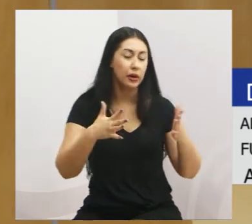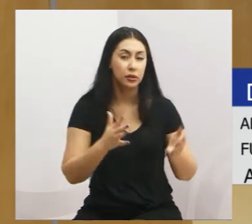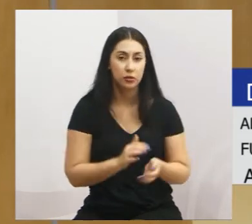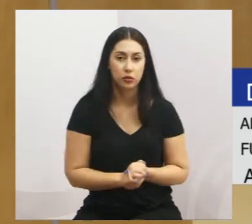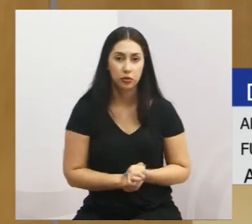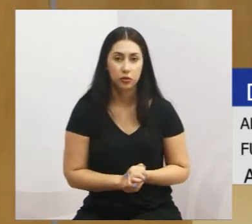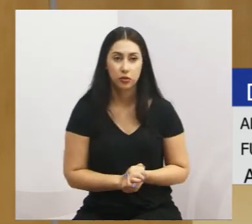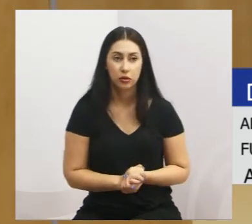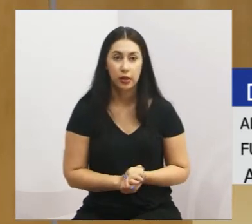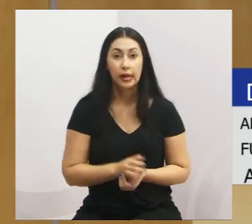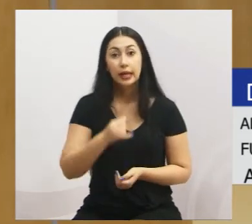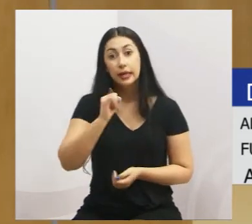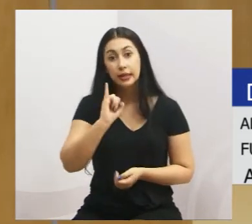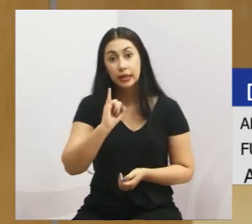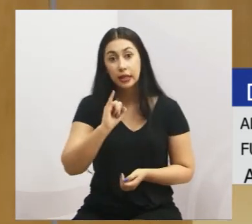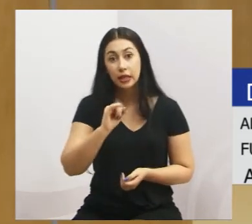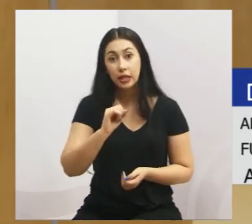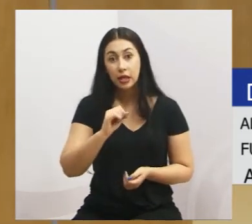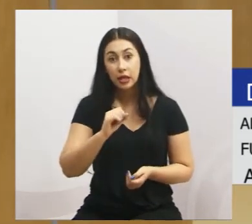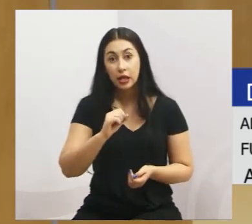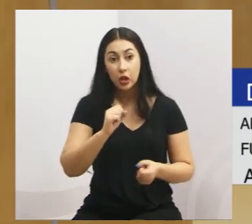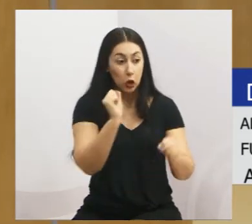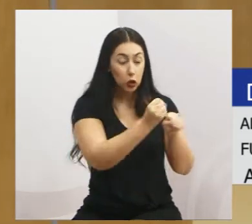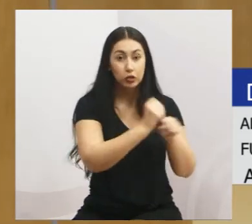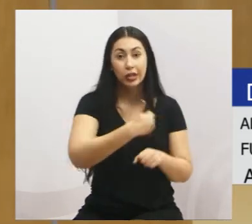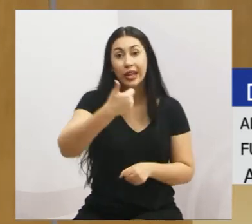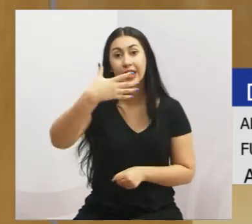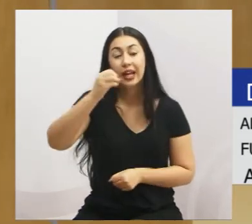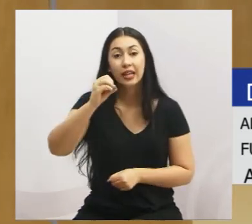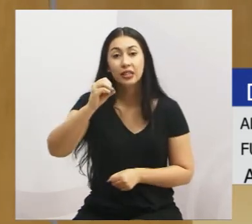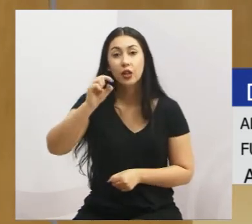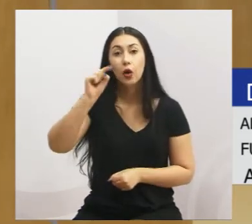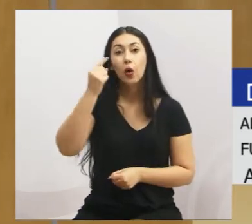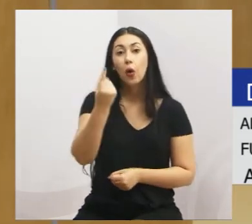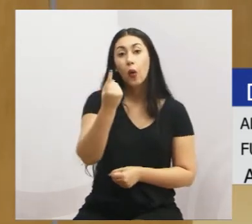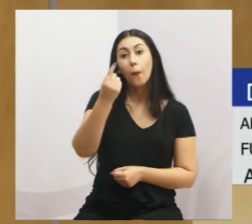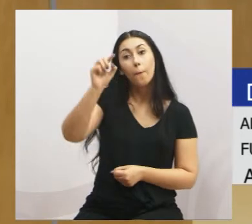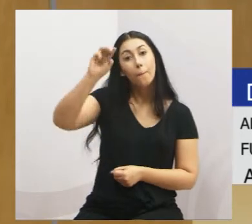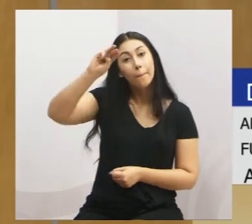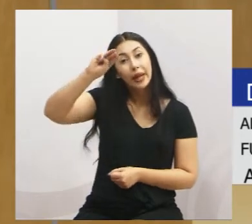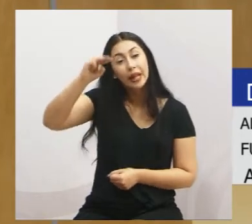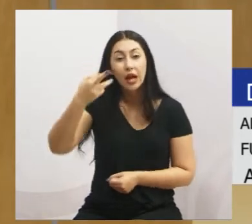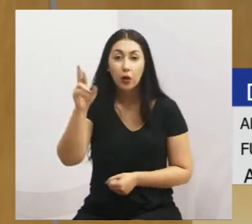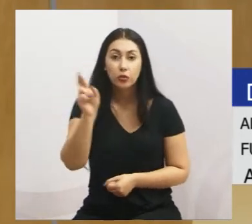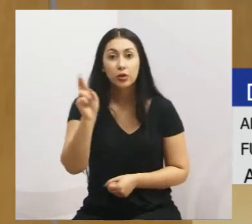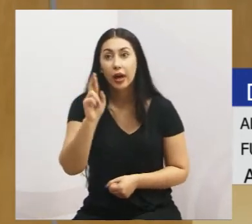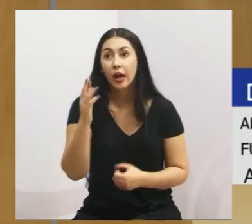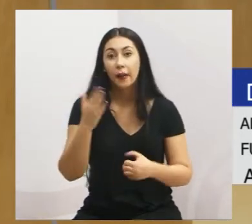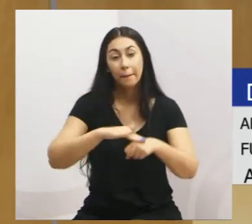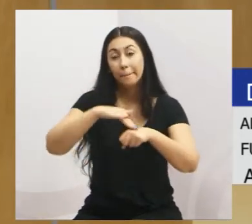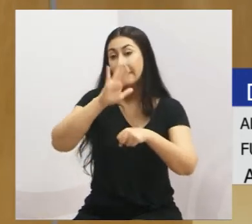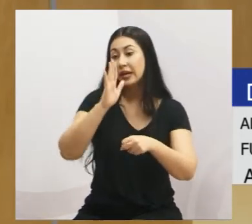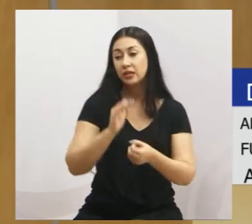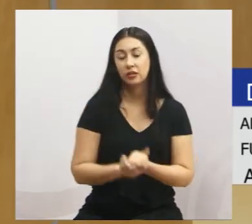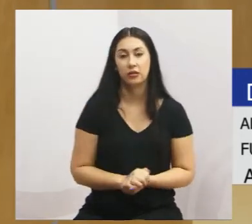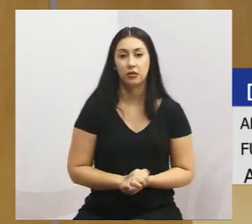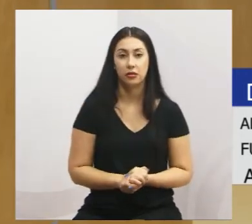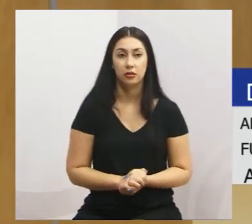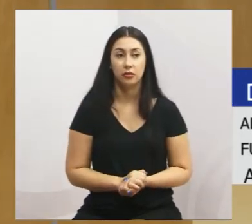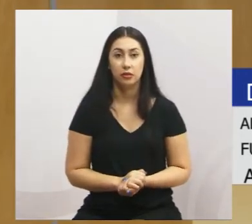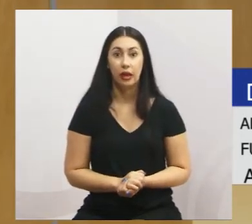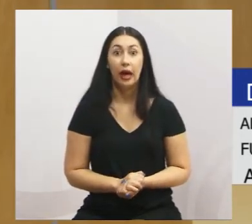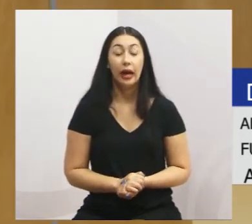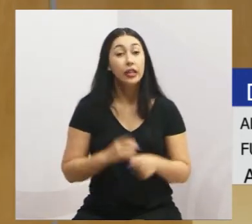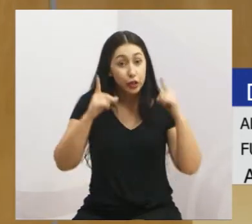né? E se você constrói 10, é 1 milhão e 300 mil reais, não é? Para você ter uma ideia de como é custoso